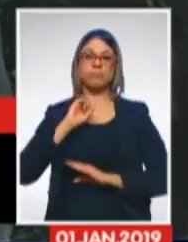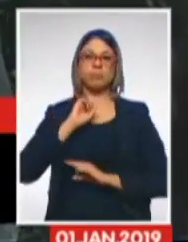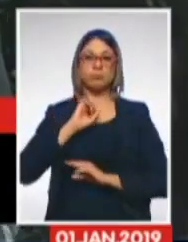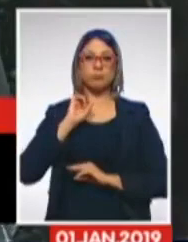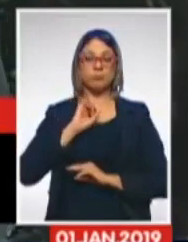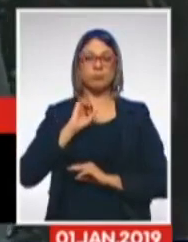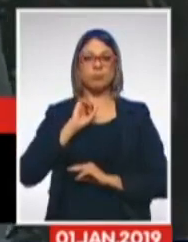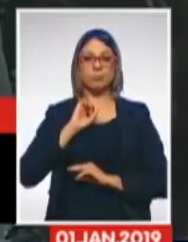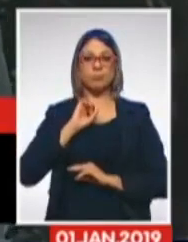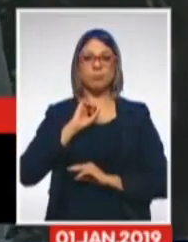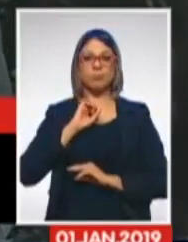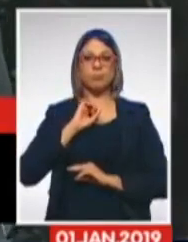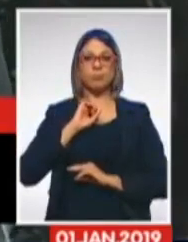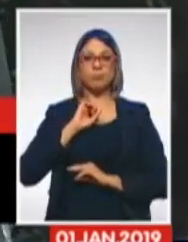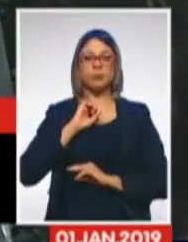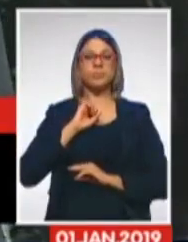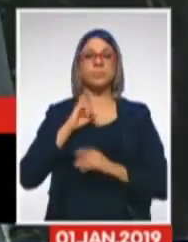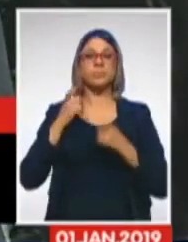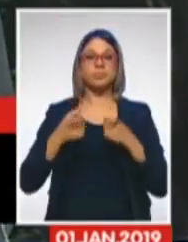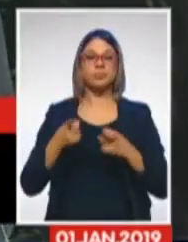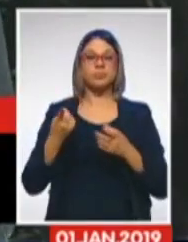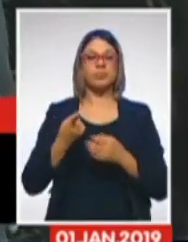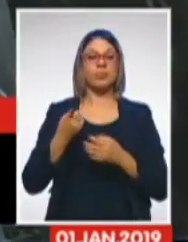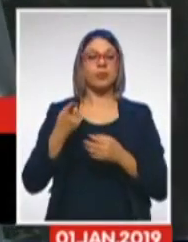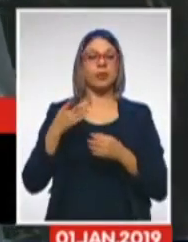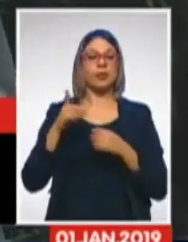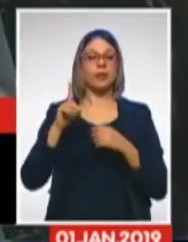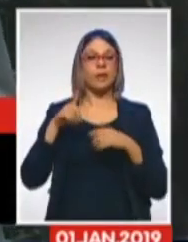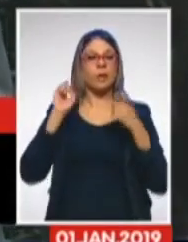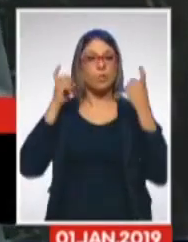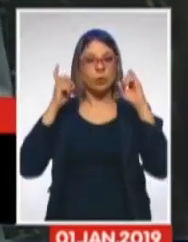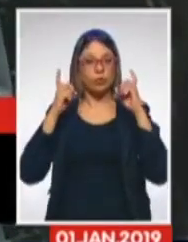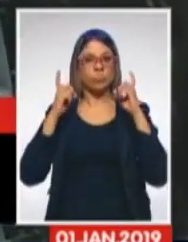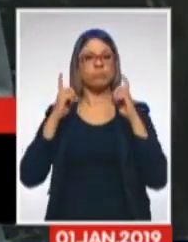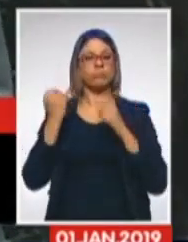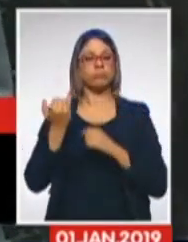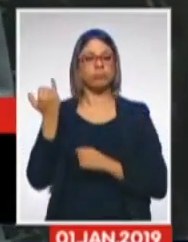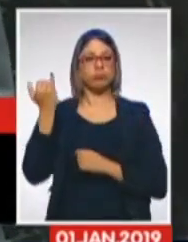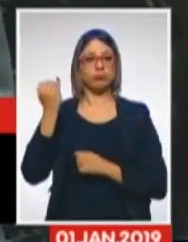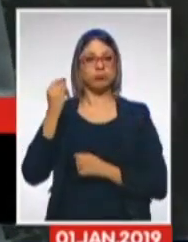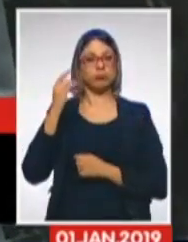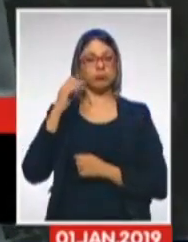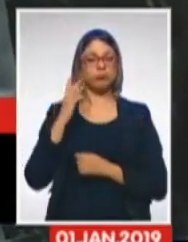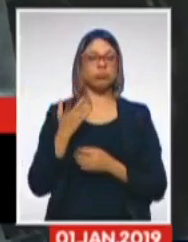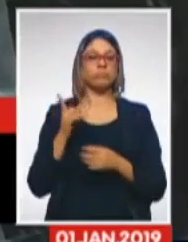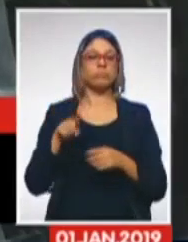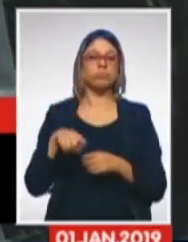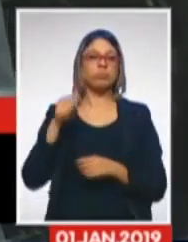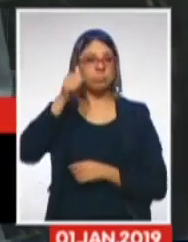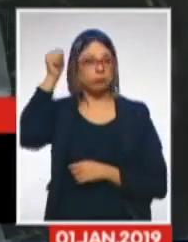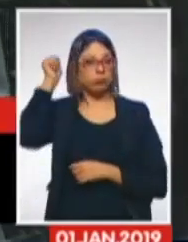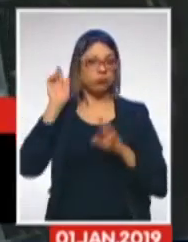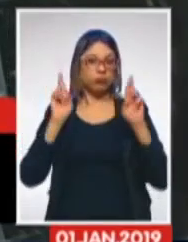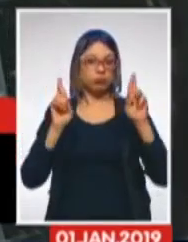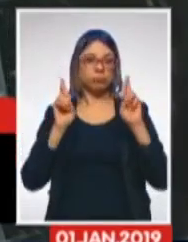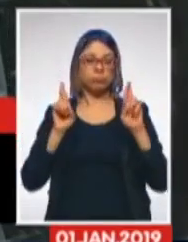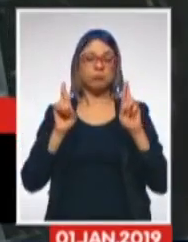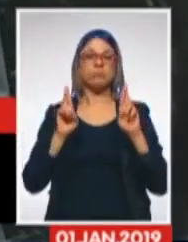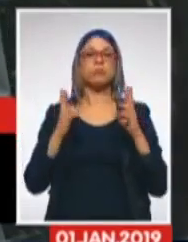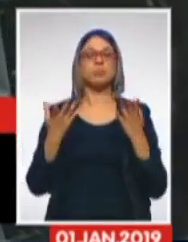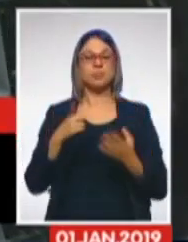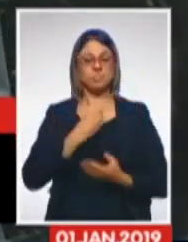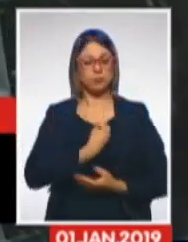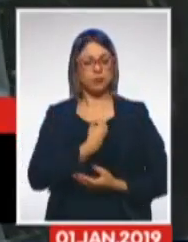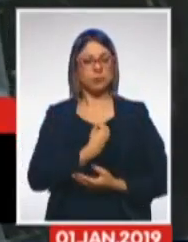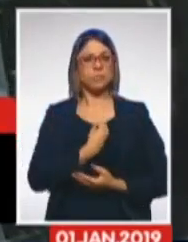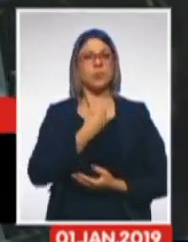Gerais, no Palácio da Inconfidência, em reunião solene, sob a presidência do deputado Adão Cleber Lopes, compareceu o excelentíssimo